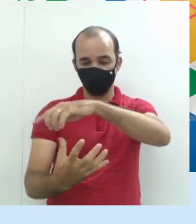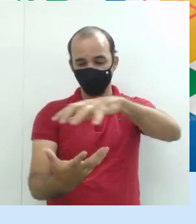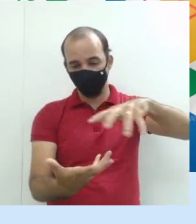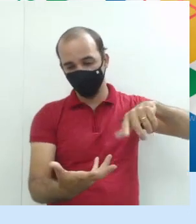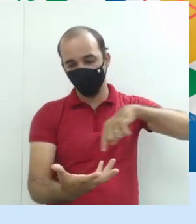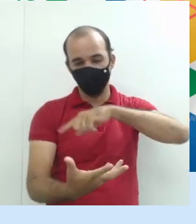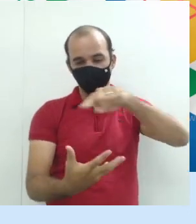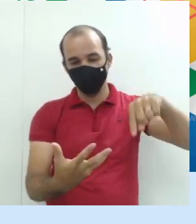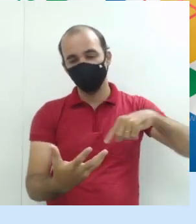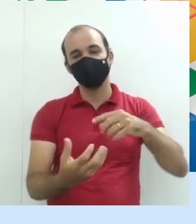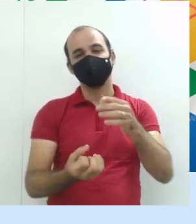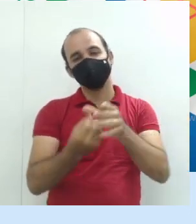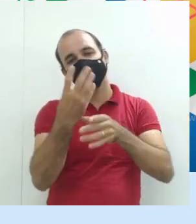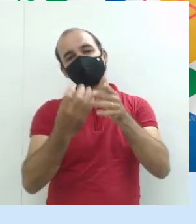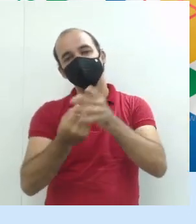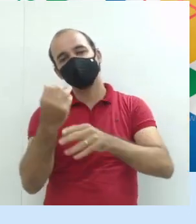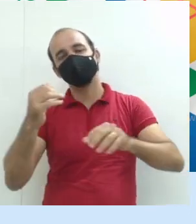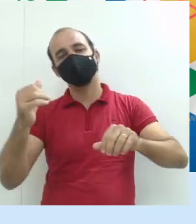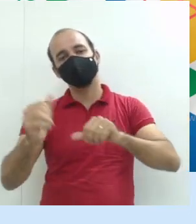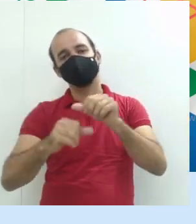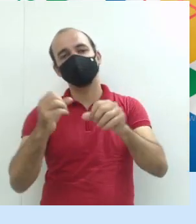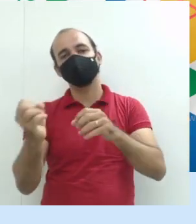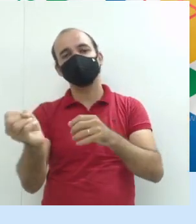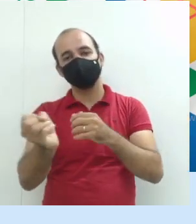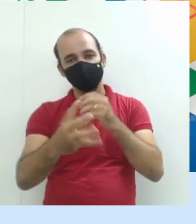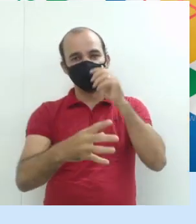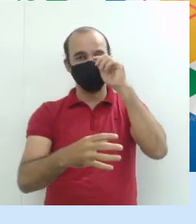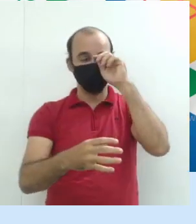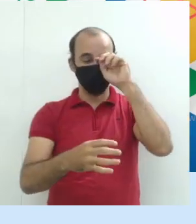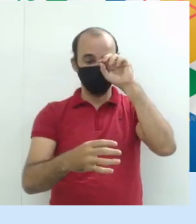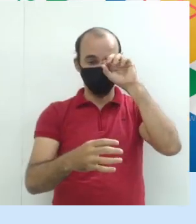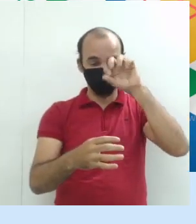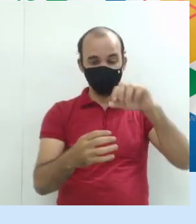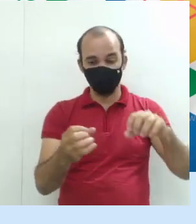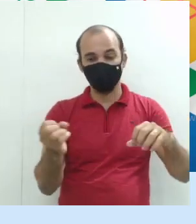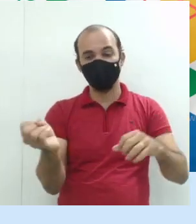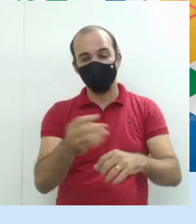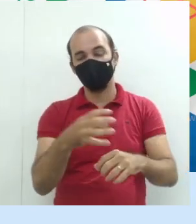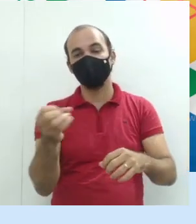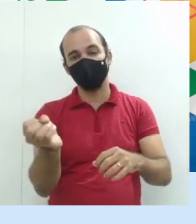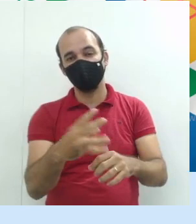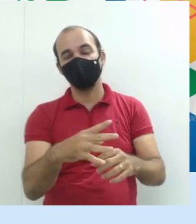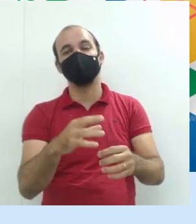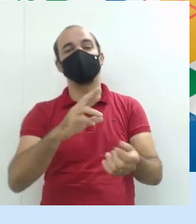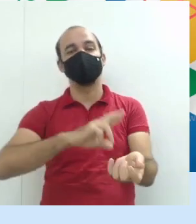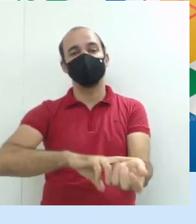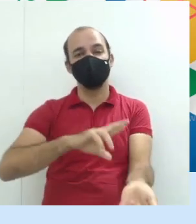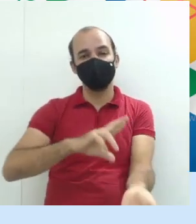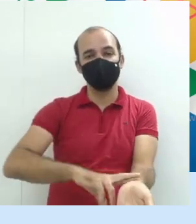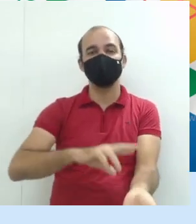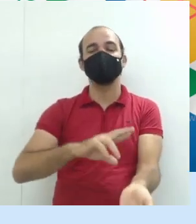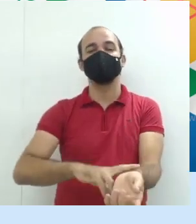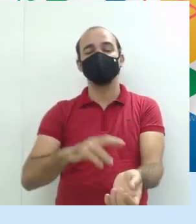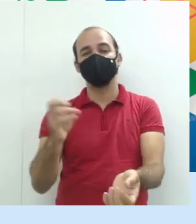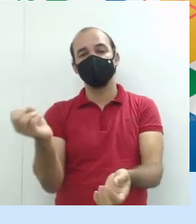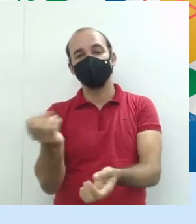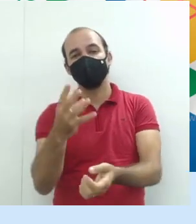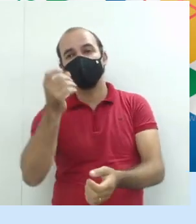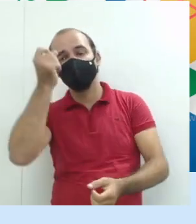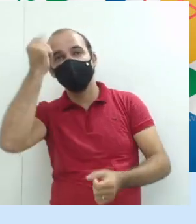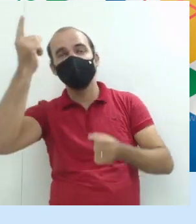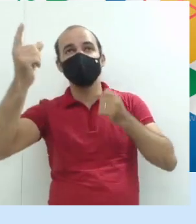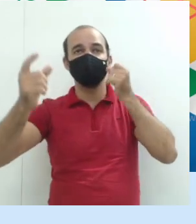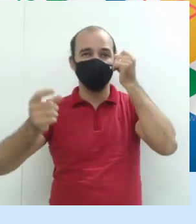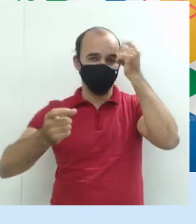trazendo, vamos dizer assim, ramificações desses estilos musicais, trazendo desdobramentos